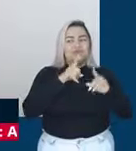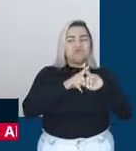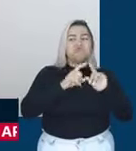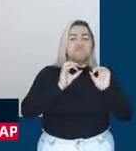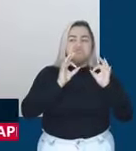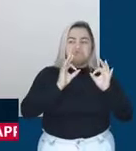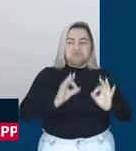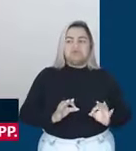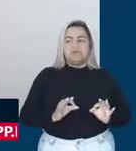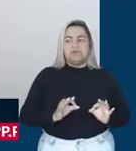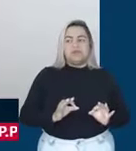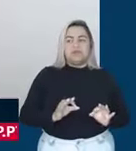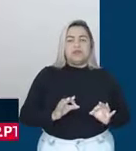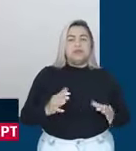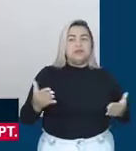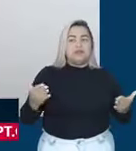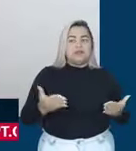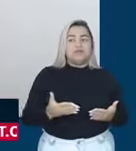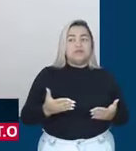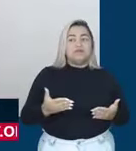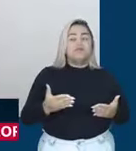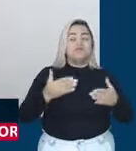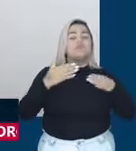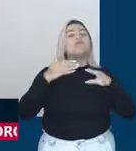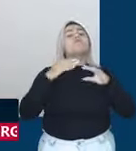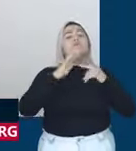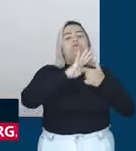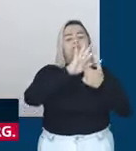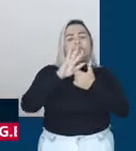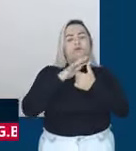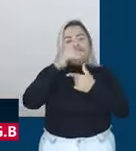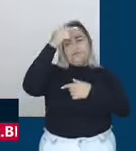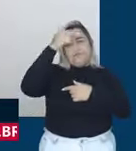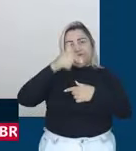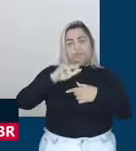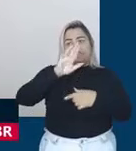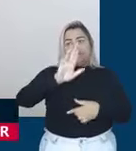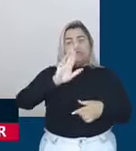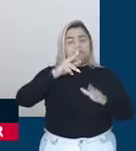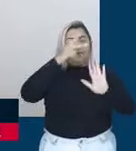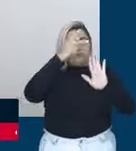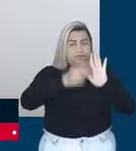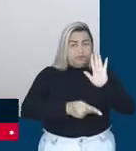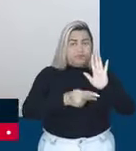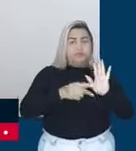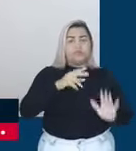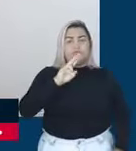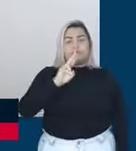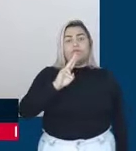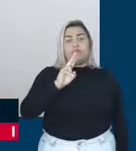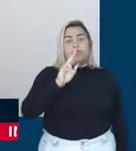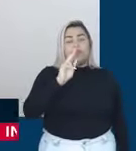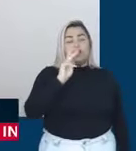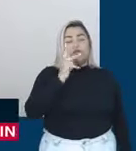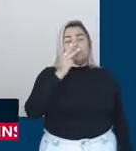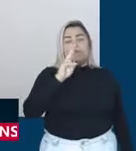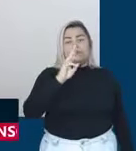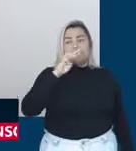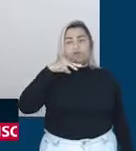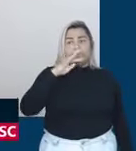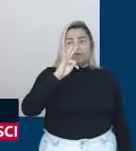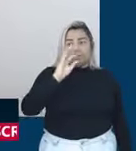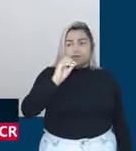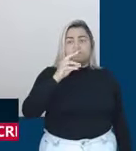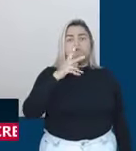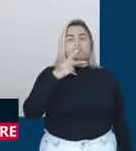lugar, que foi agora de novo lançado pelo presidente Lula, um projeto do Humberto Costa. Eu faço questão